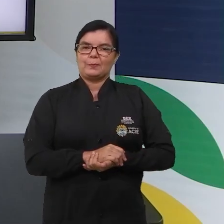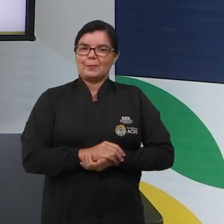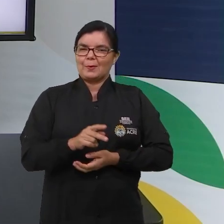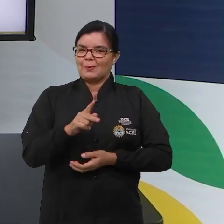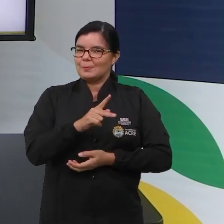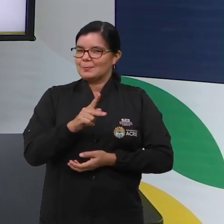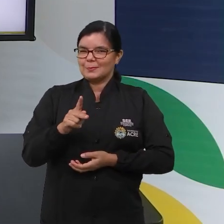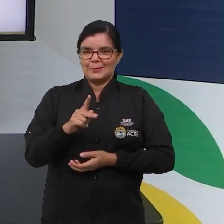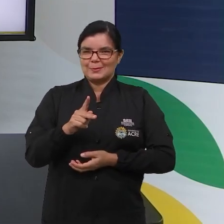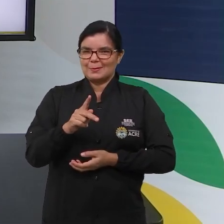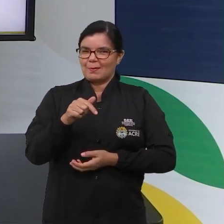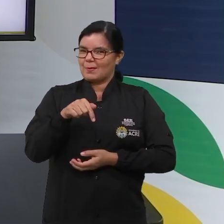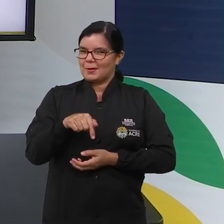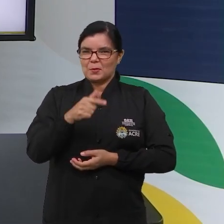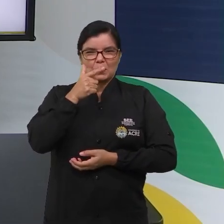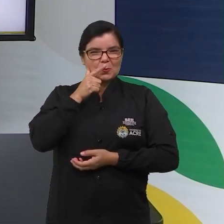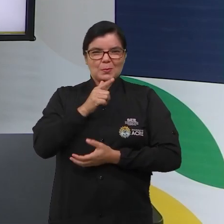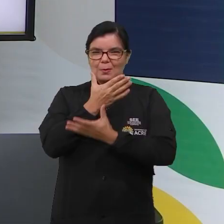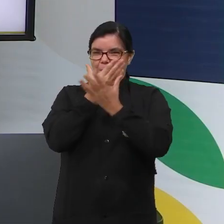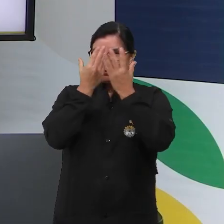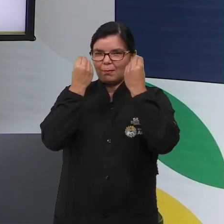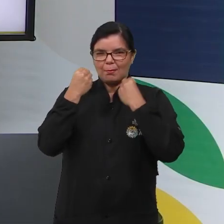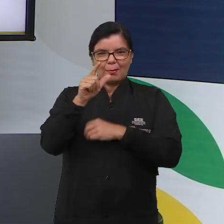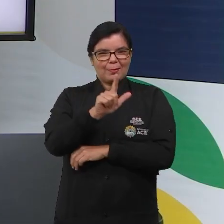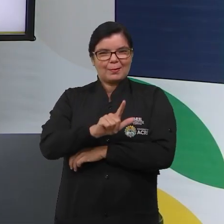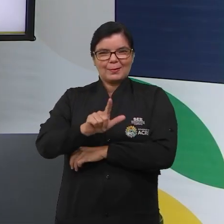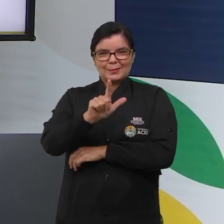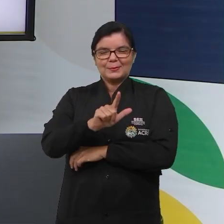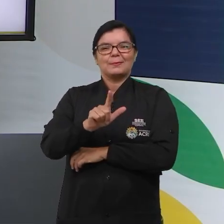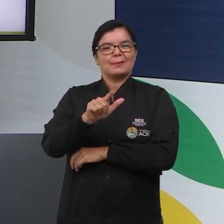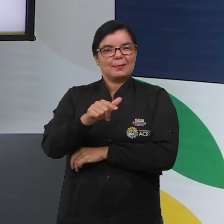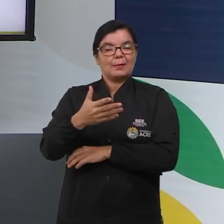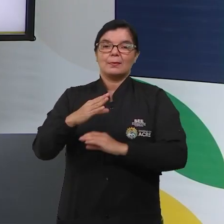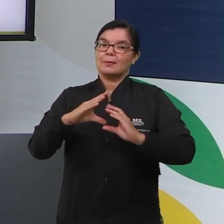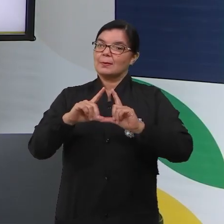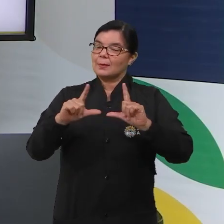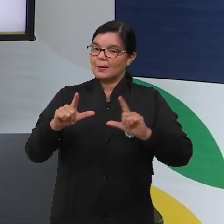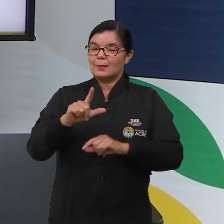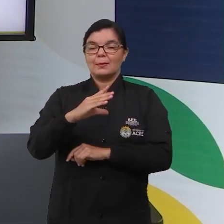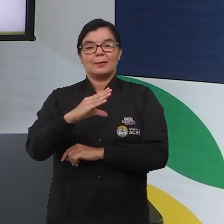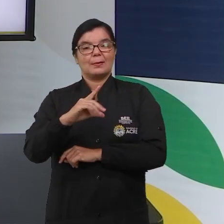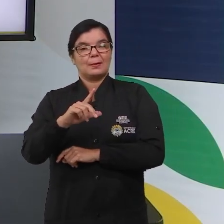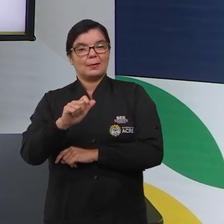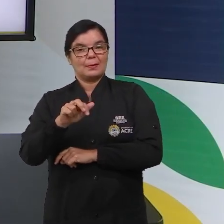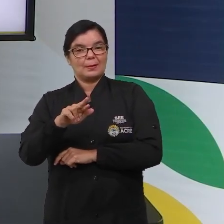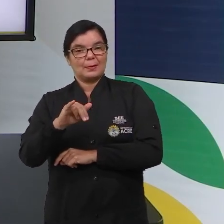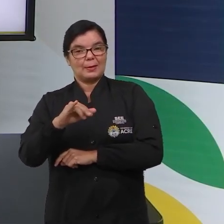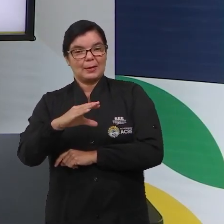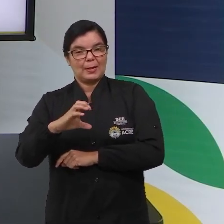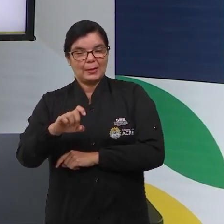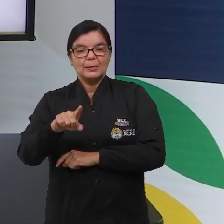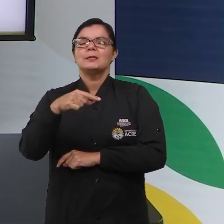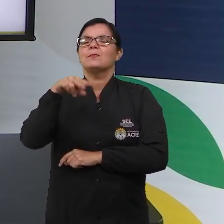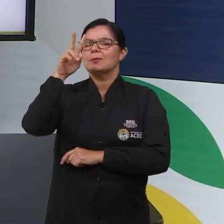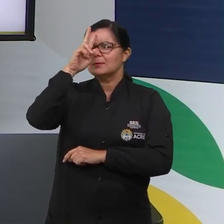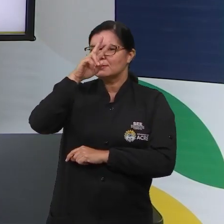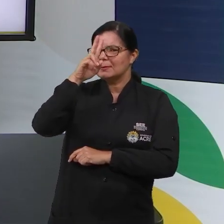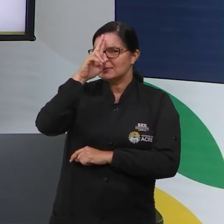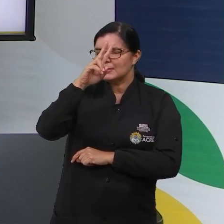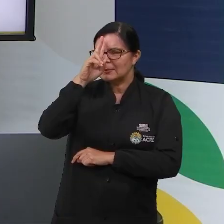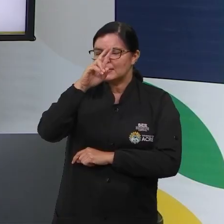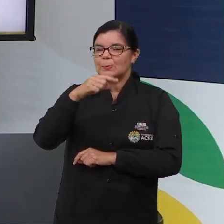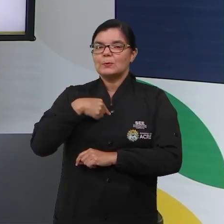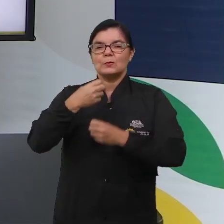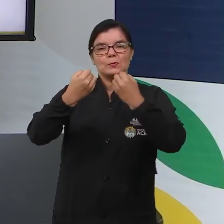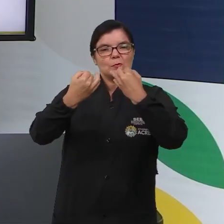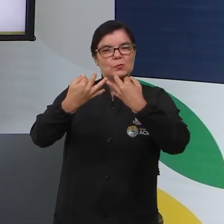Professora, nem aqui a senhora consegue esquecer literatura, não é mesmo? Clarice Lispector, vocês lembram ali que quando